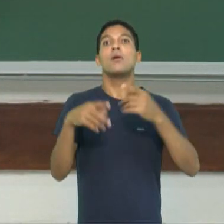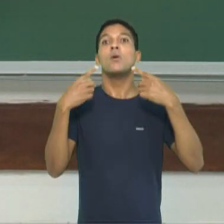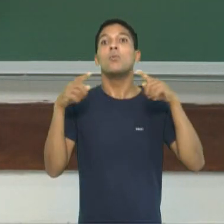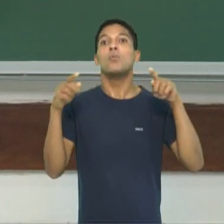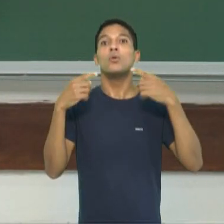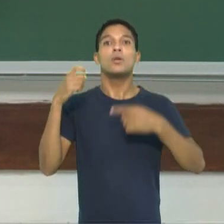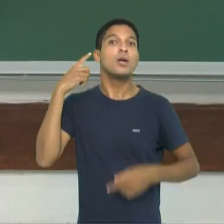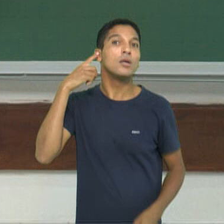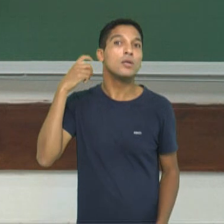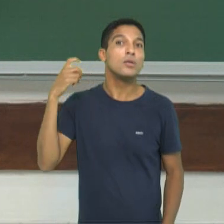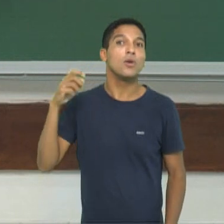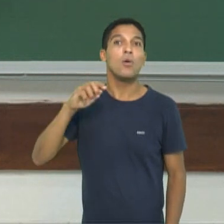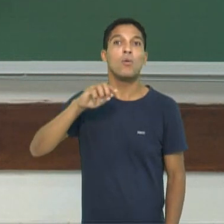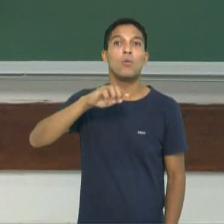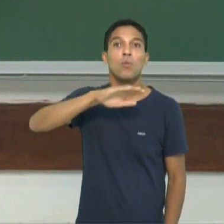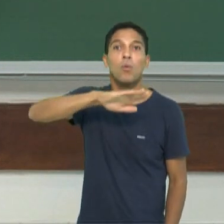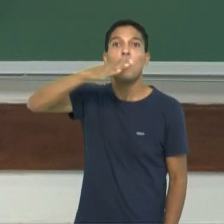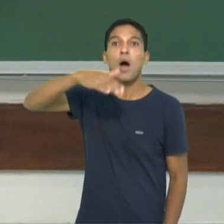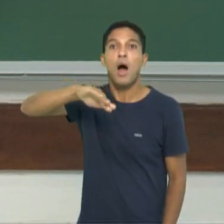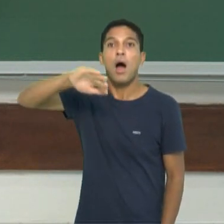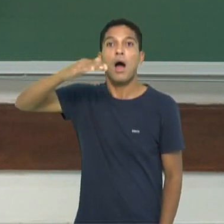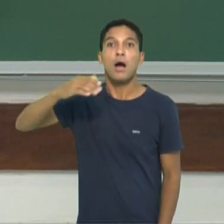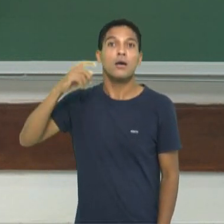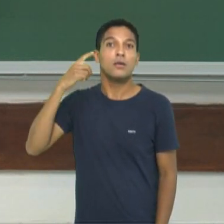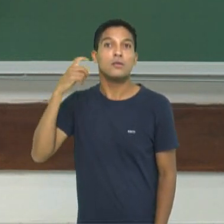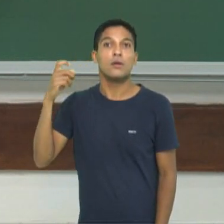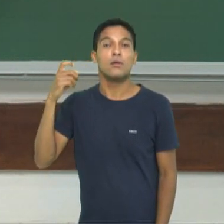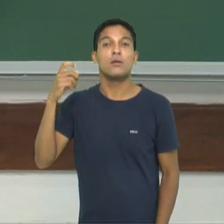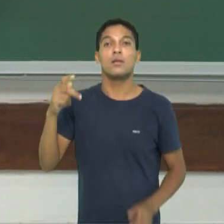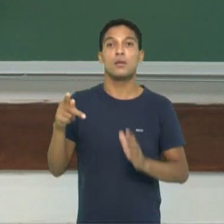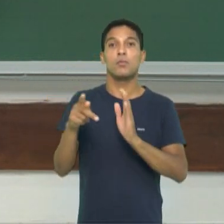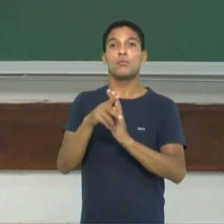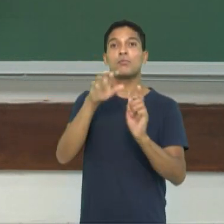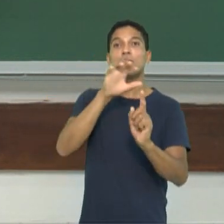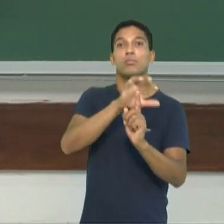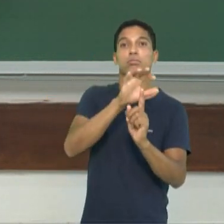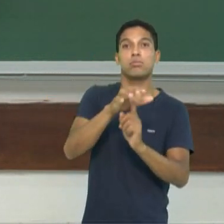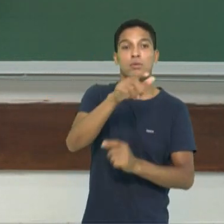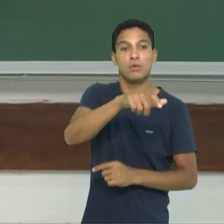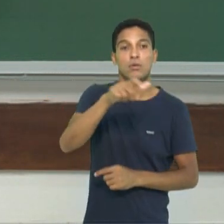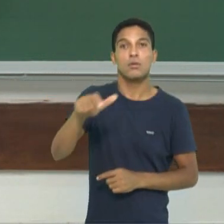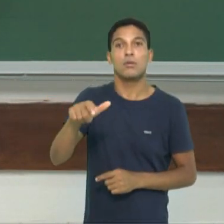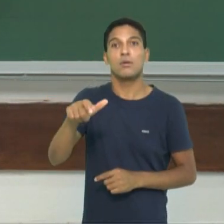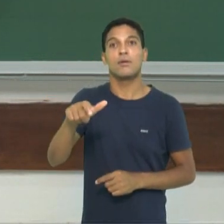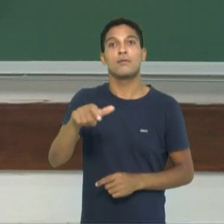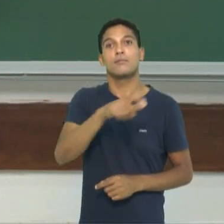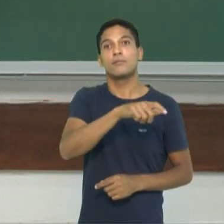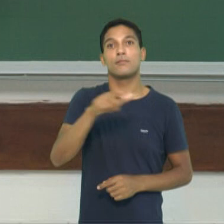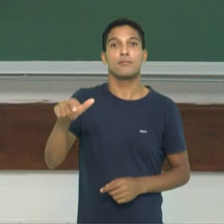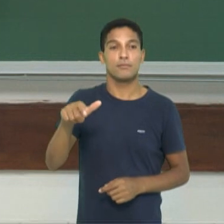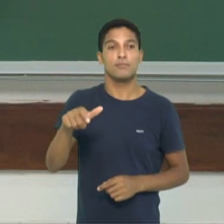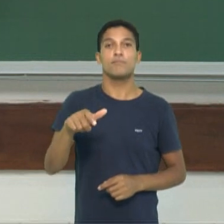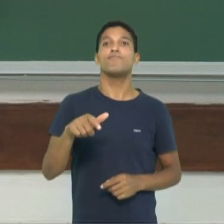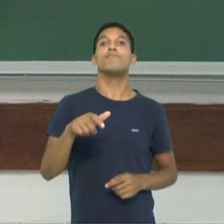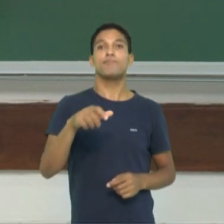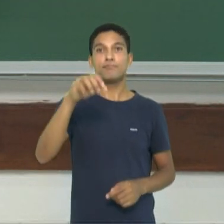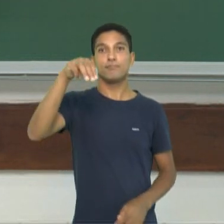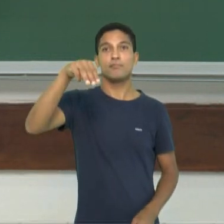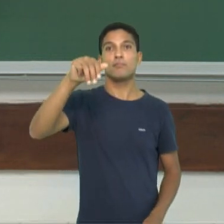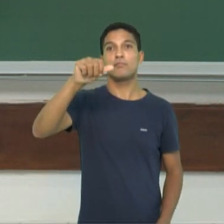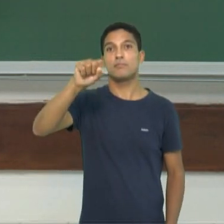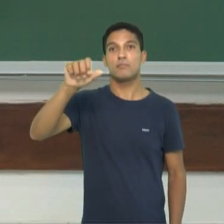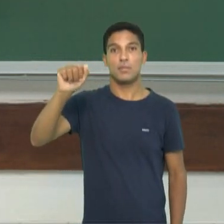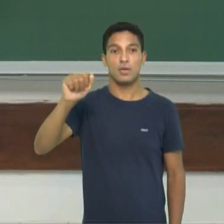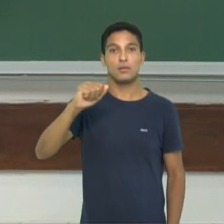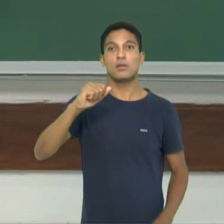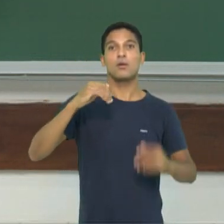arte na indústria cultural. Precisa ser, muitas vezes, algo que se direciona para as massas, algo que nem sempre vai